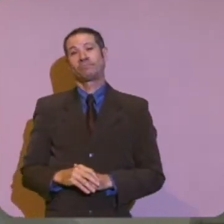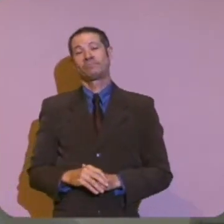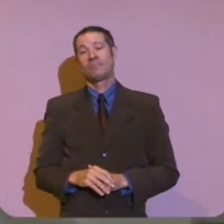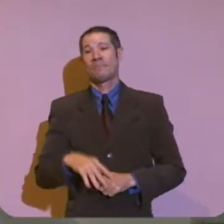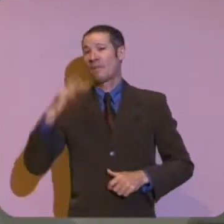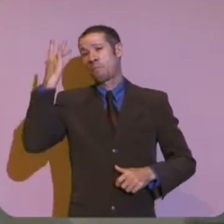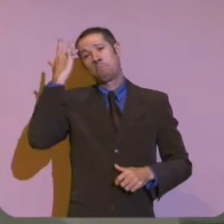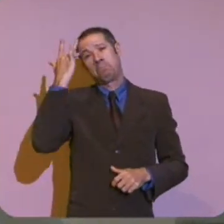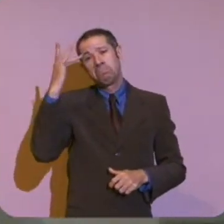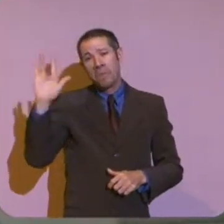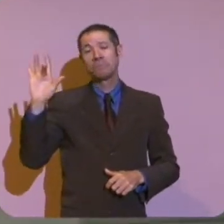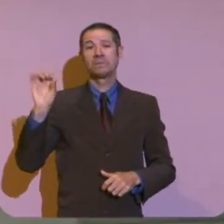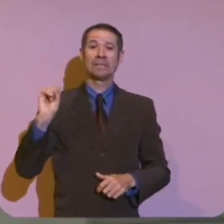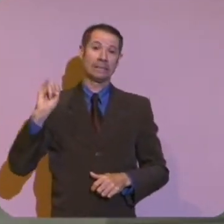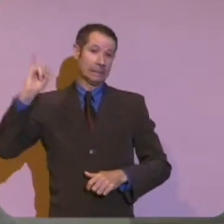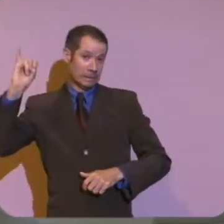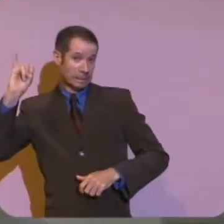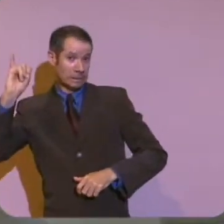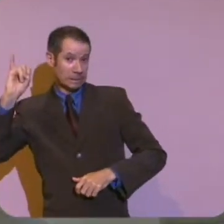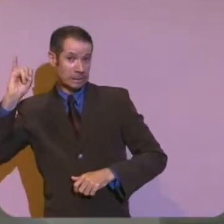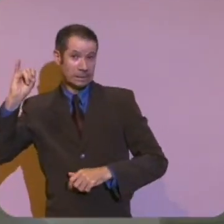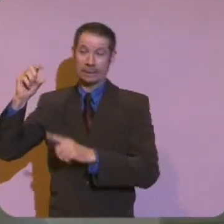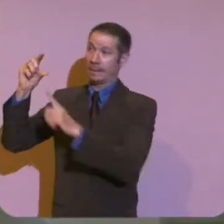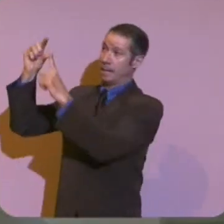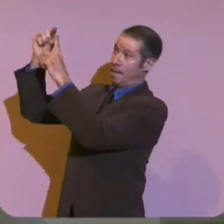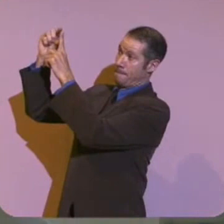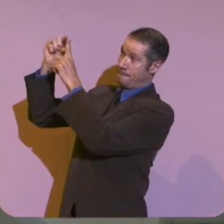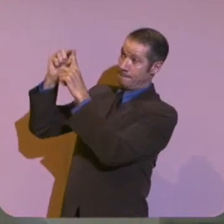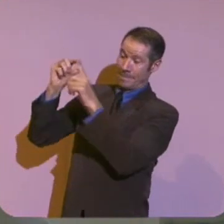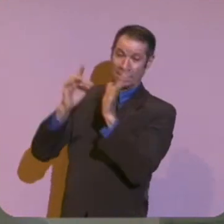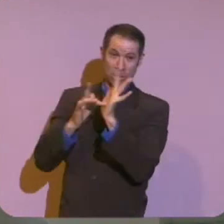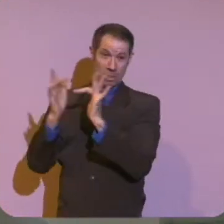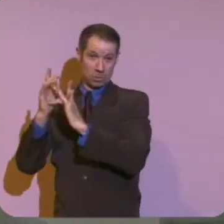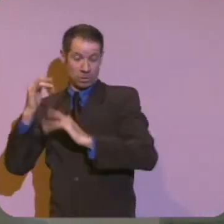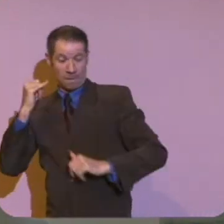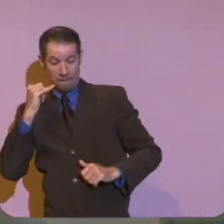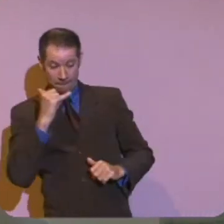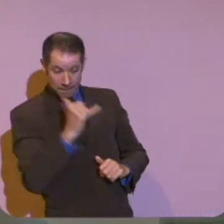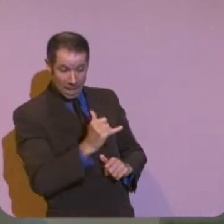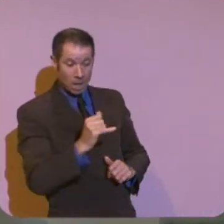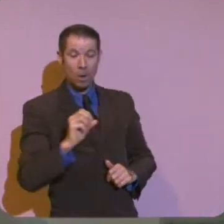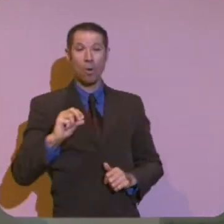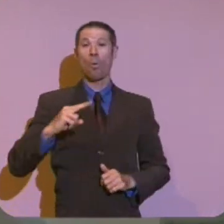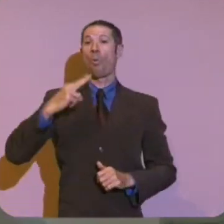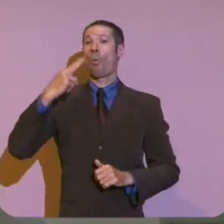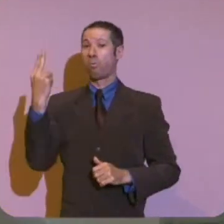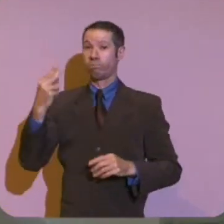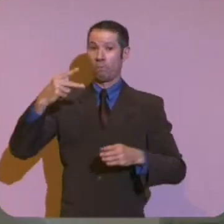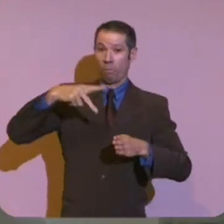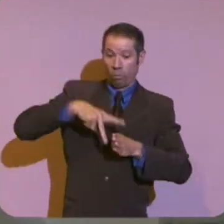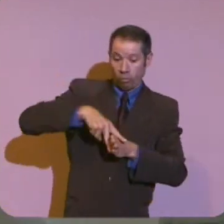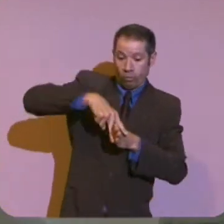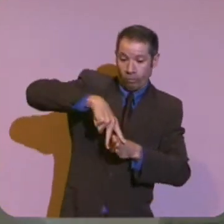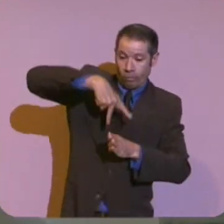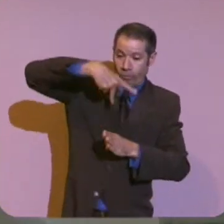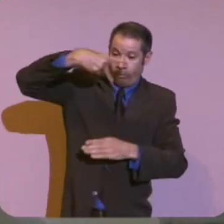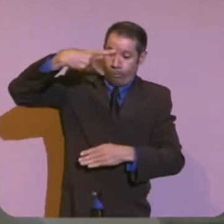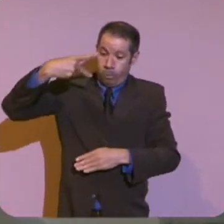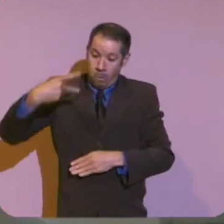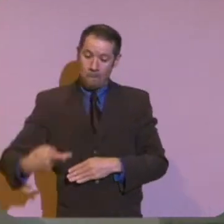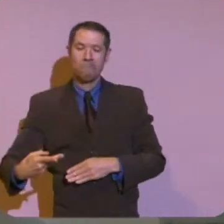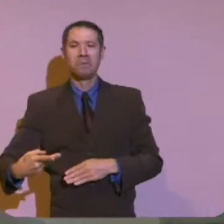Eu não sei se foram as palavras de Jesus, se foi a queda do